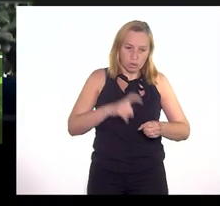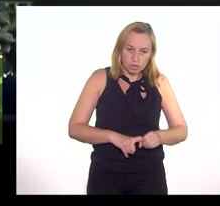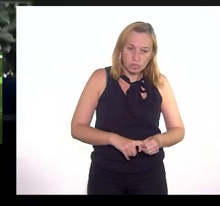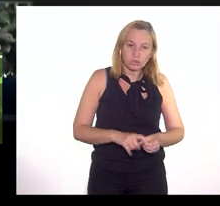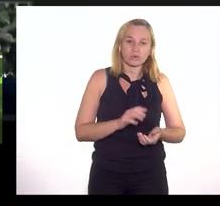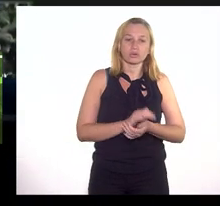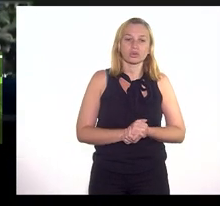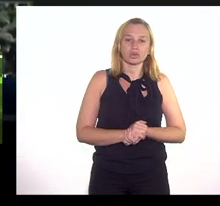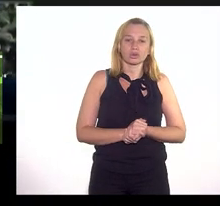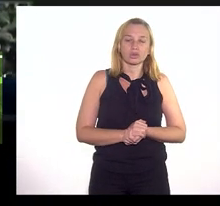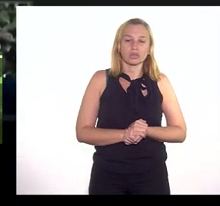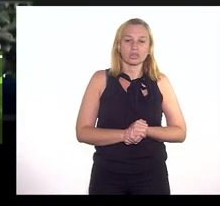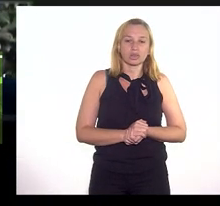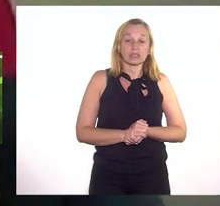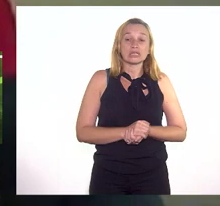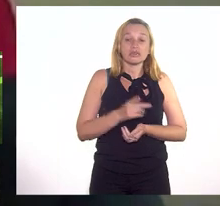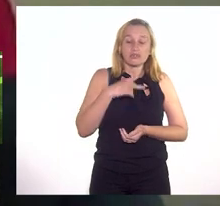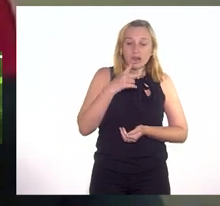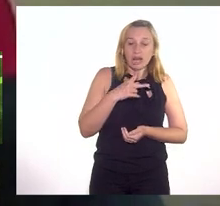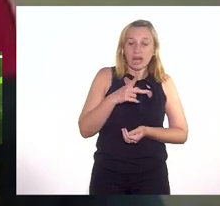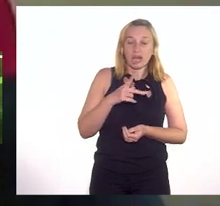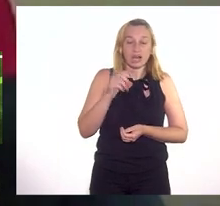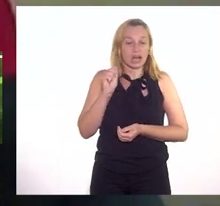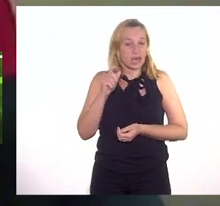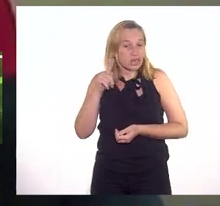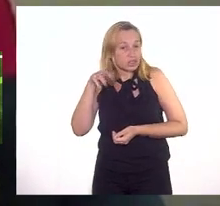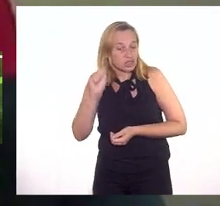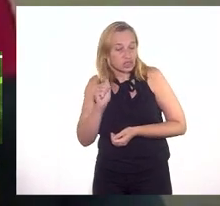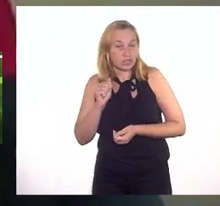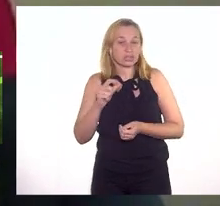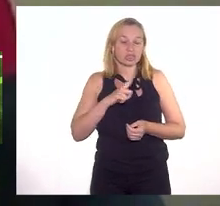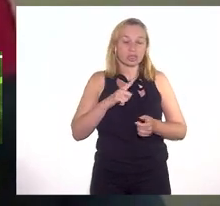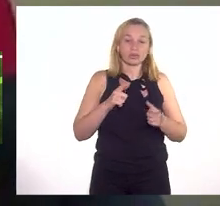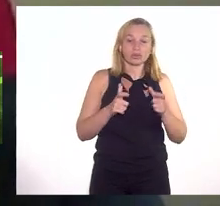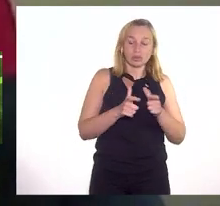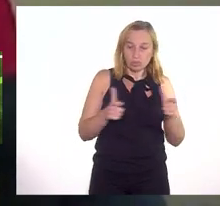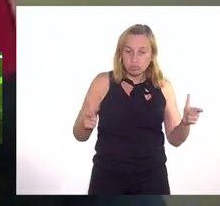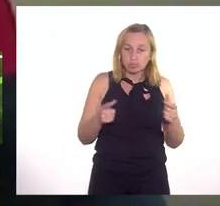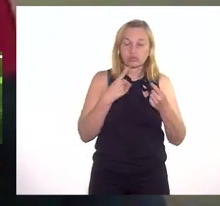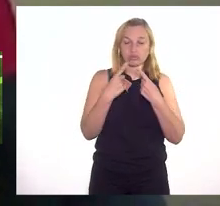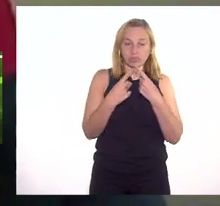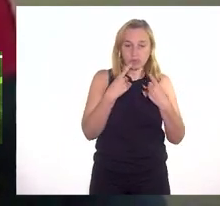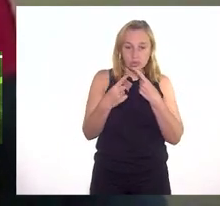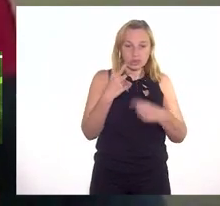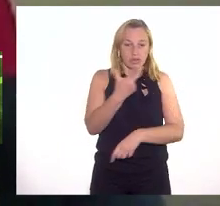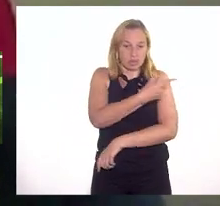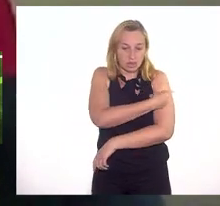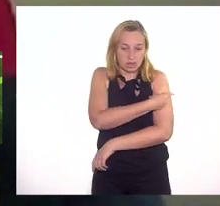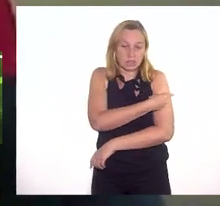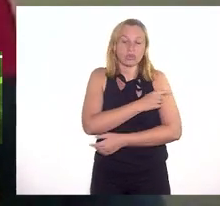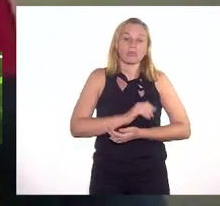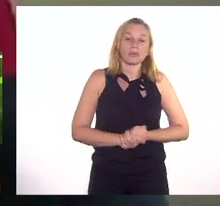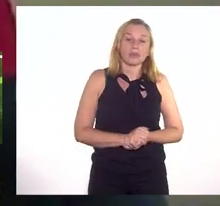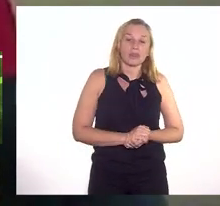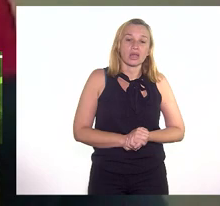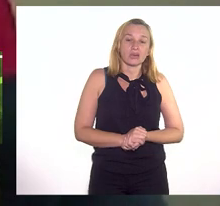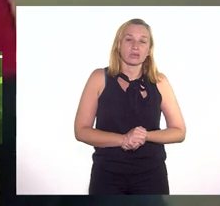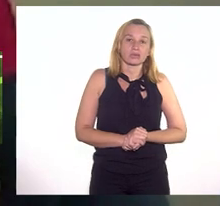Estava com o microfone fechado. Te dizer, Ângela, que a gente tem hoje um grande debate nesse cenário da vacinação. Né?